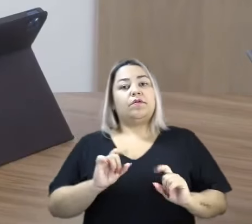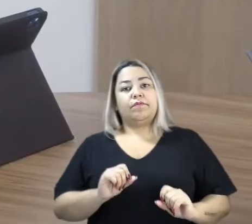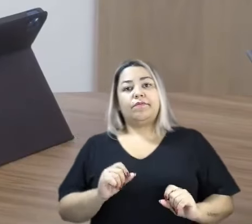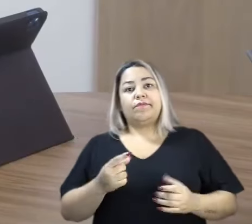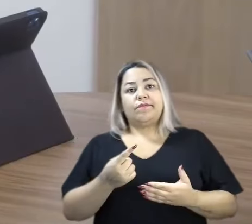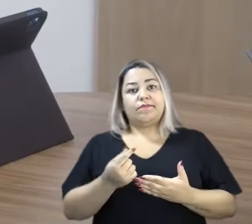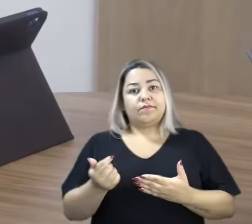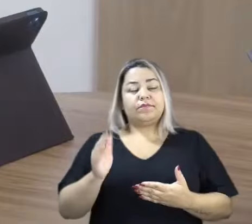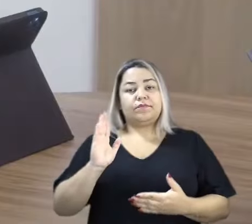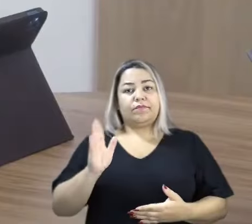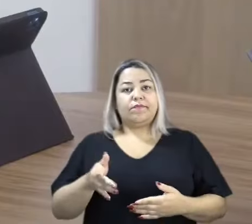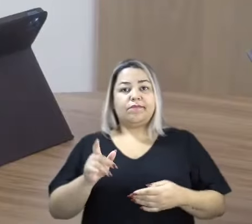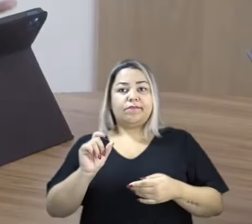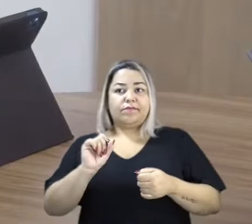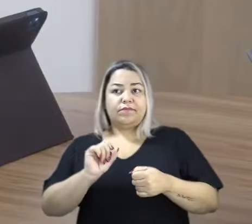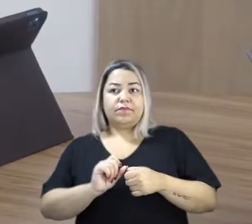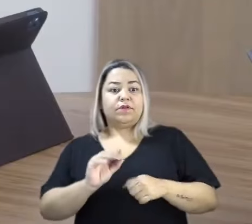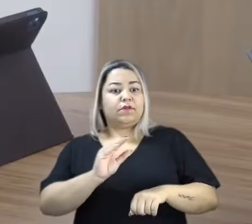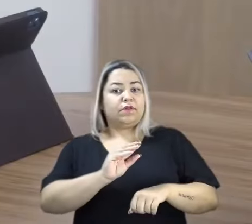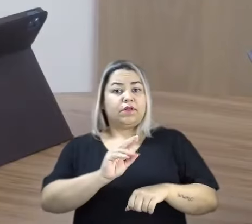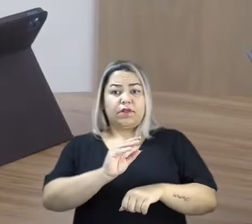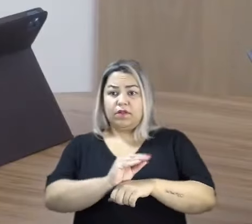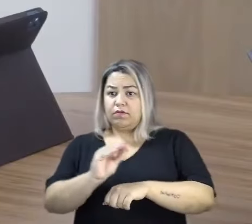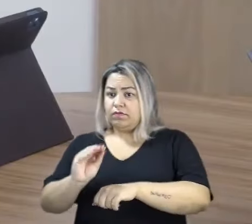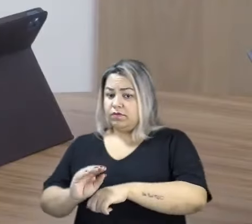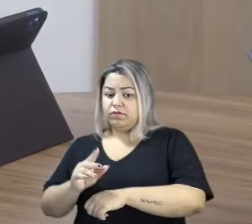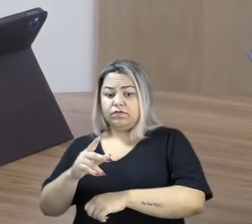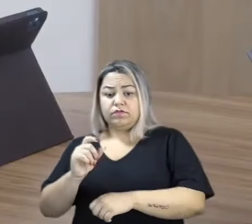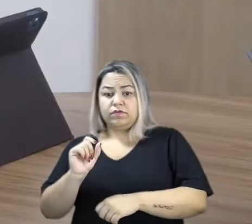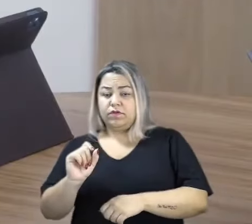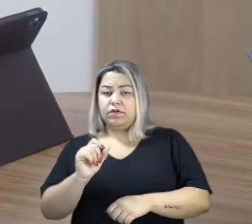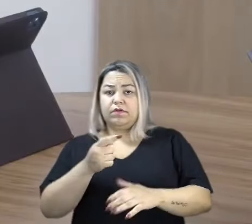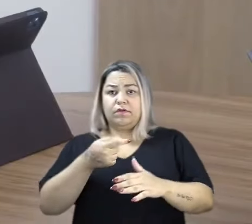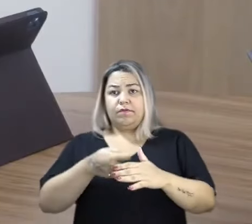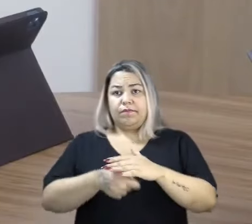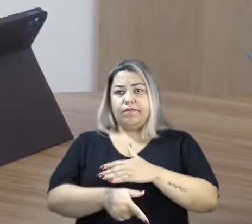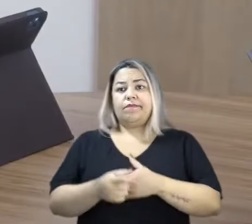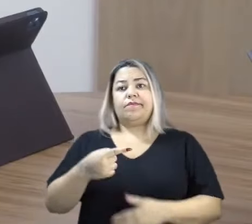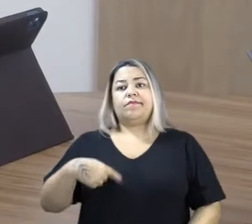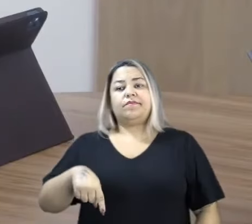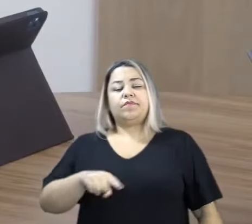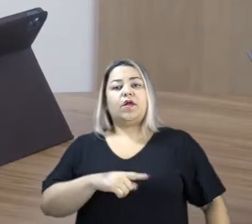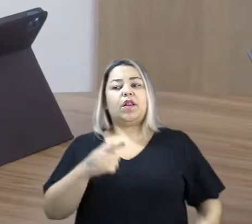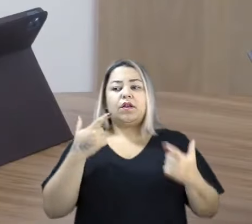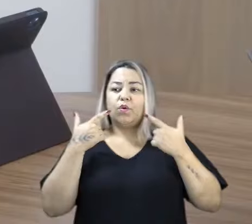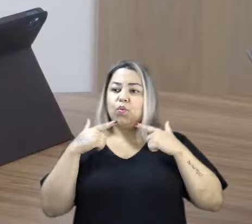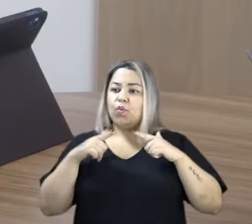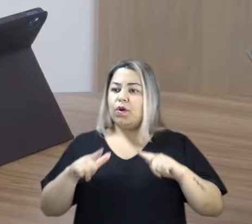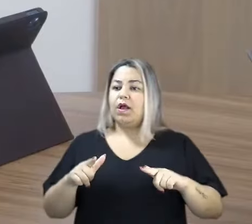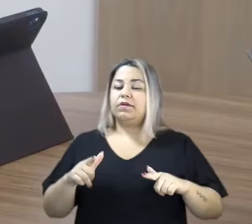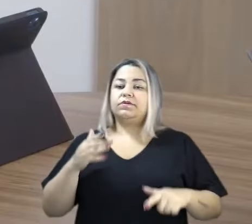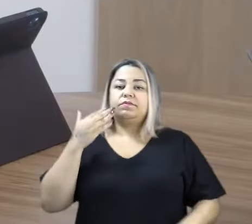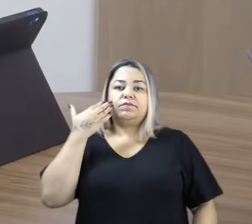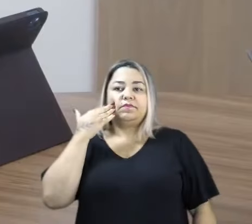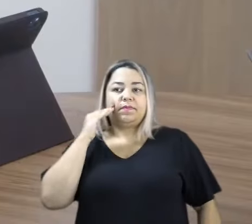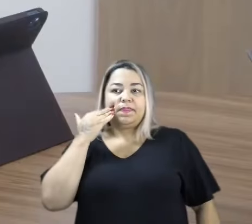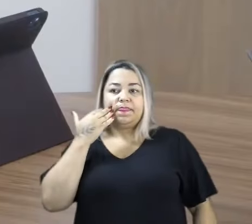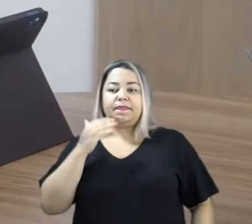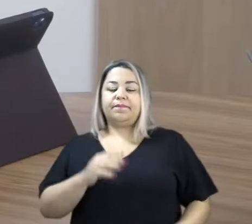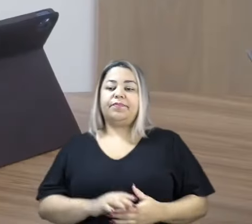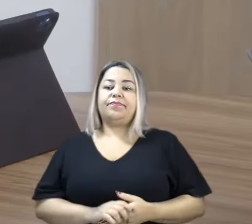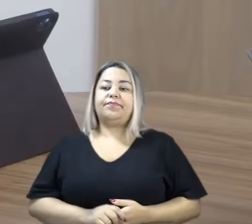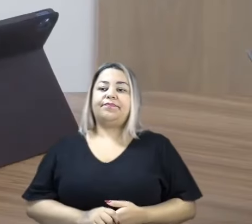são feitos, né? Quem toma conta do quê, quem financia o quê, numa linguagem mais nossa, para a gente entender como é que é